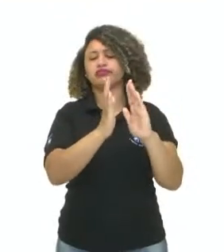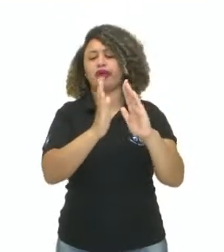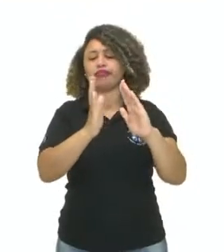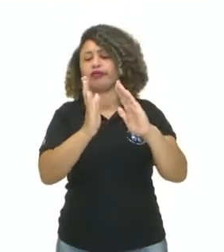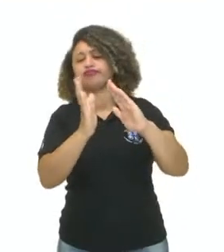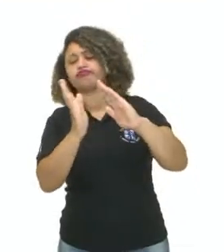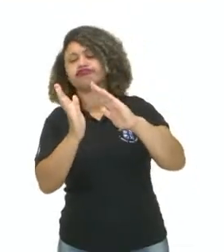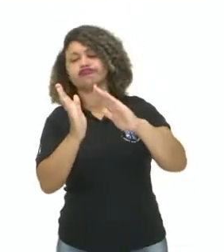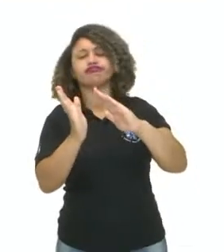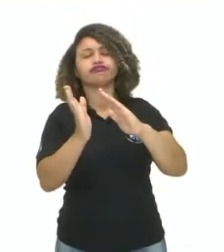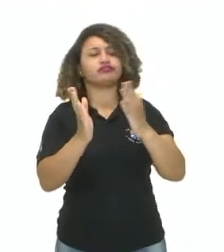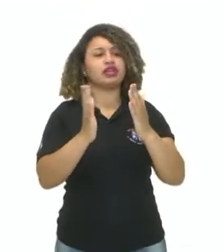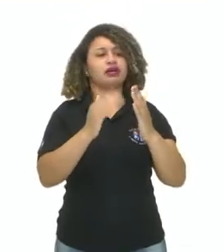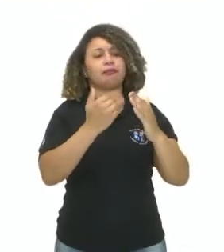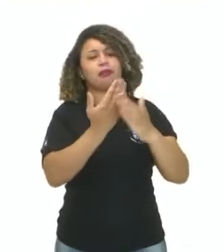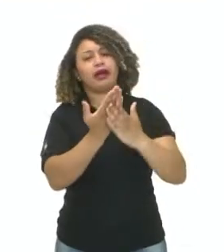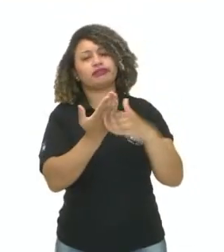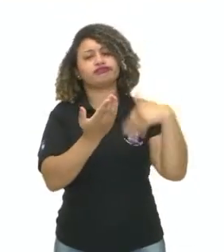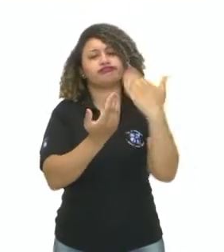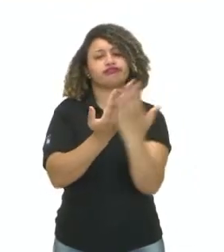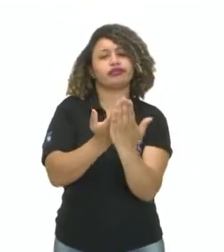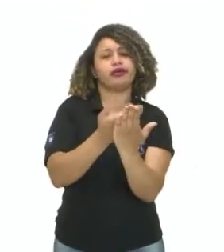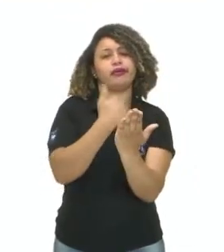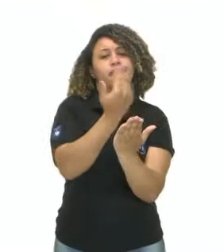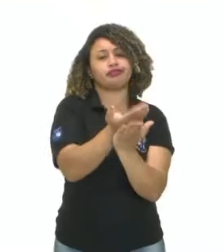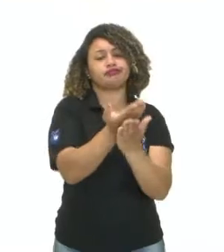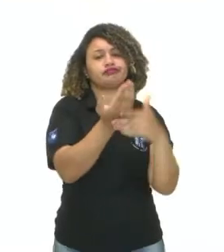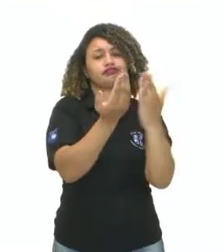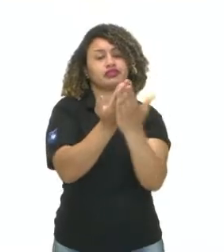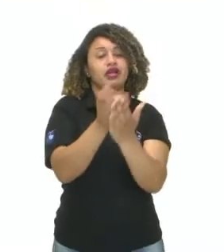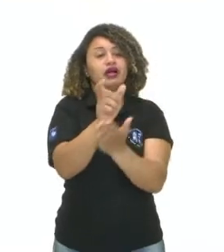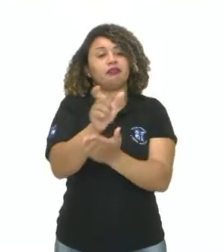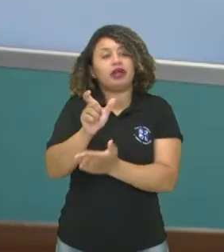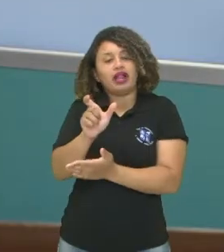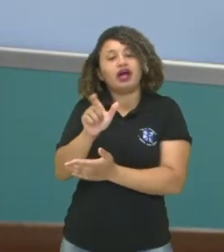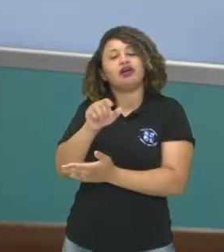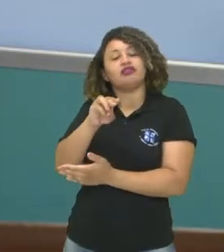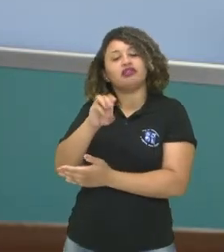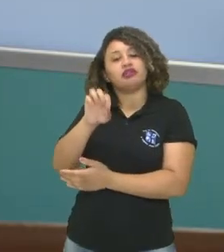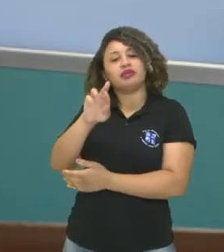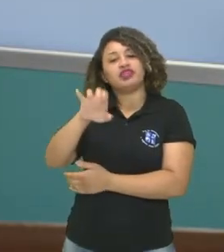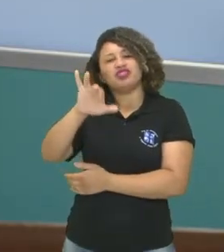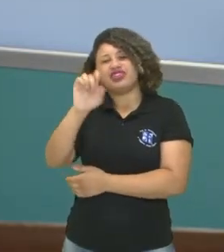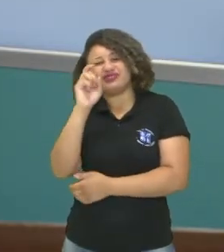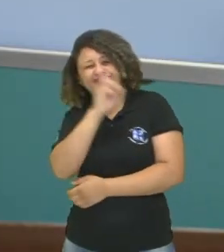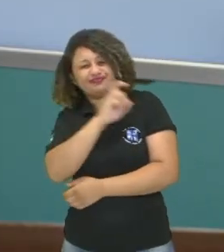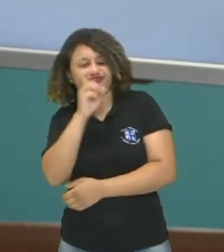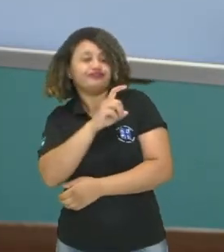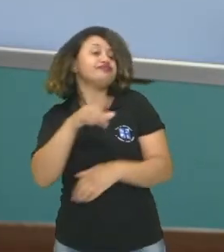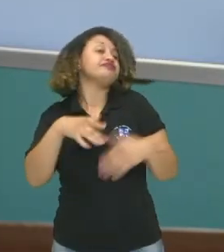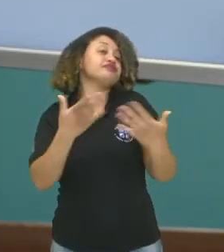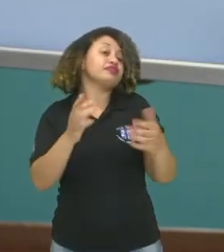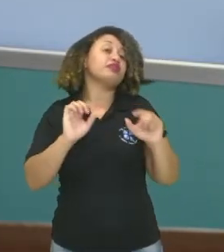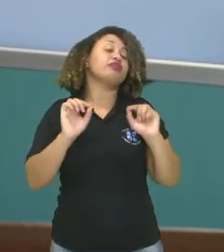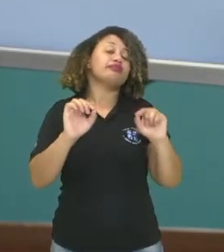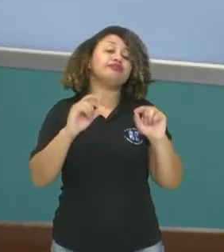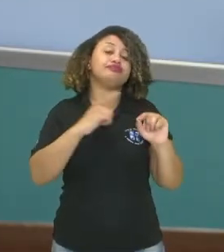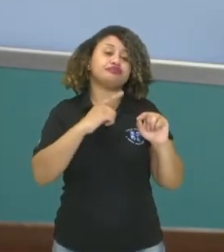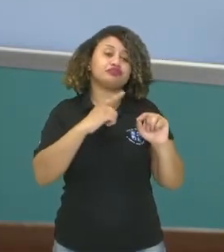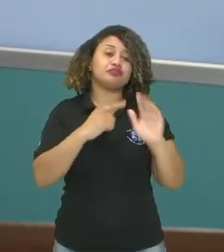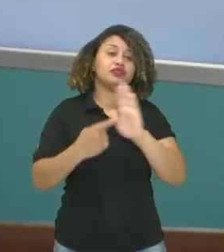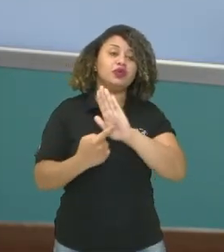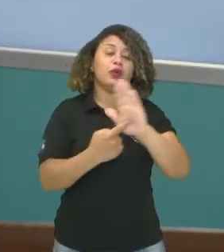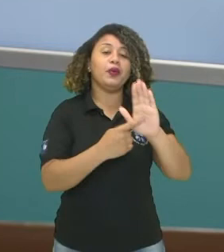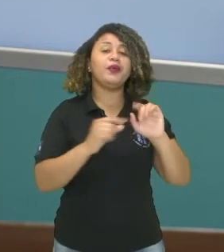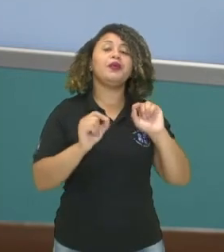outros, formando a palavra mentira. Isso mesmo. Então, os elementos que nós temos aqui,